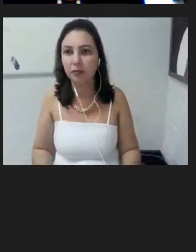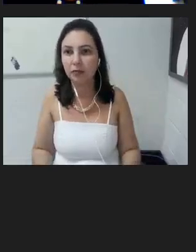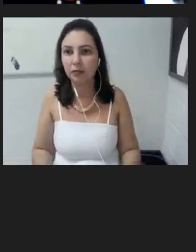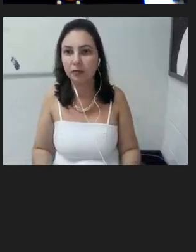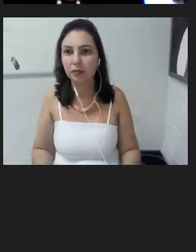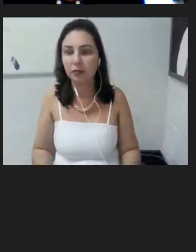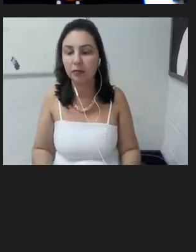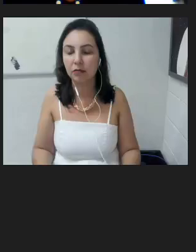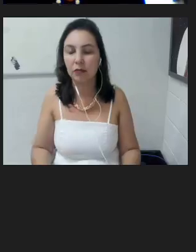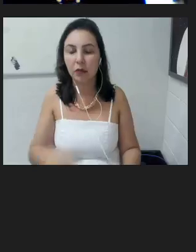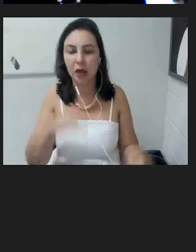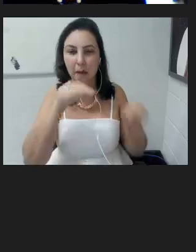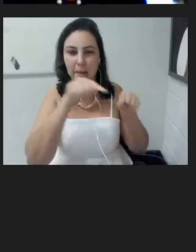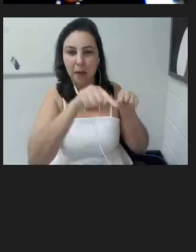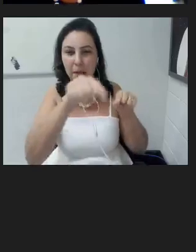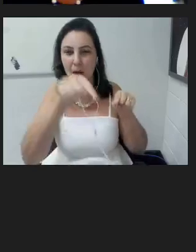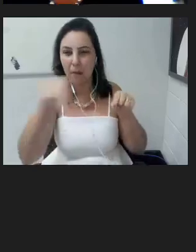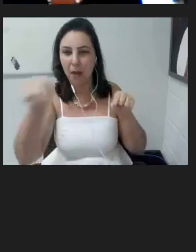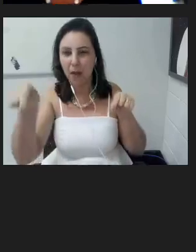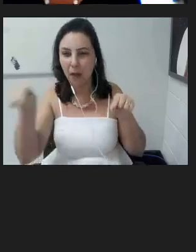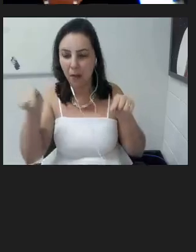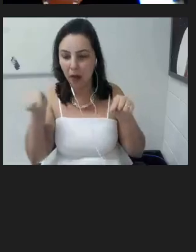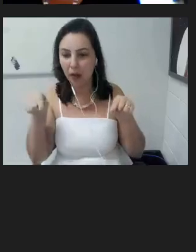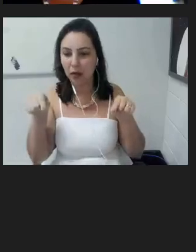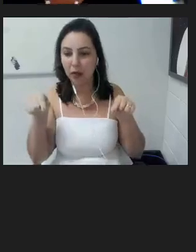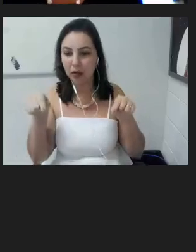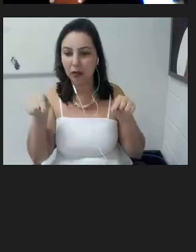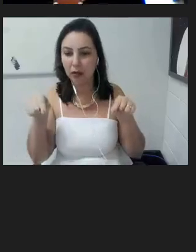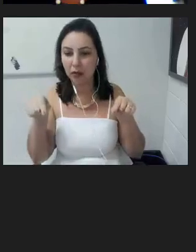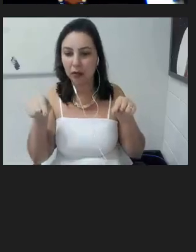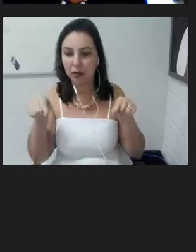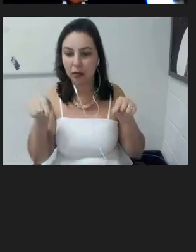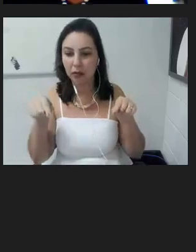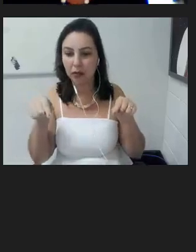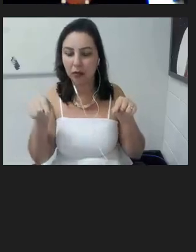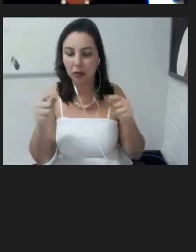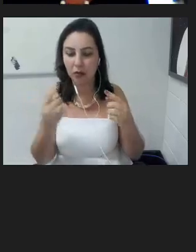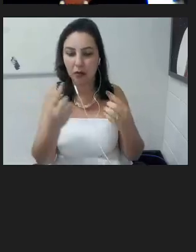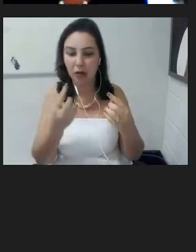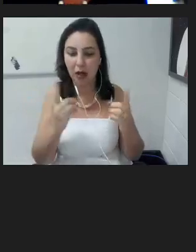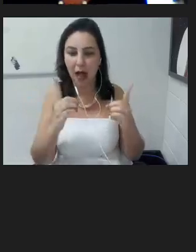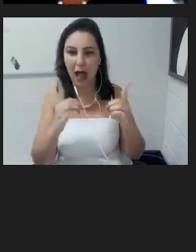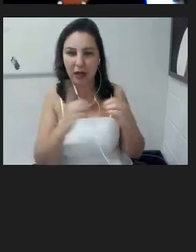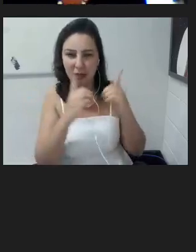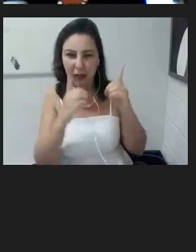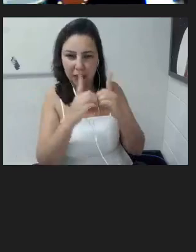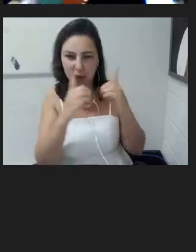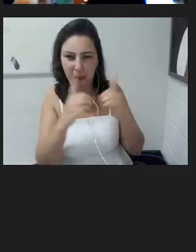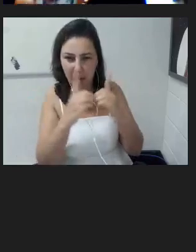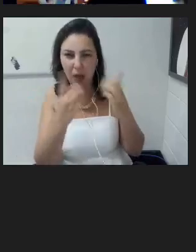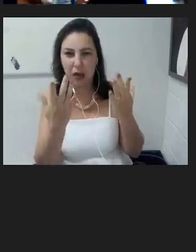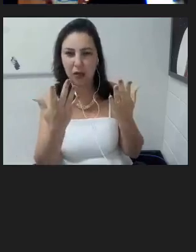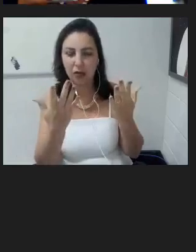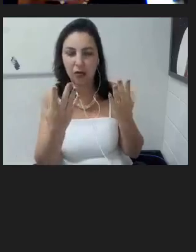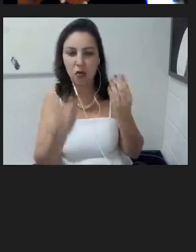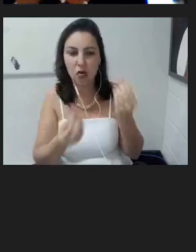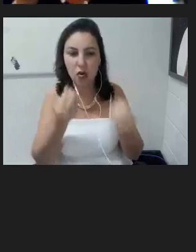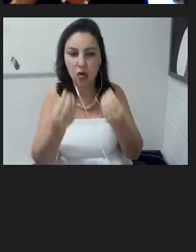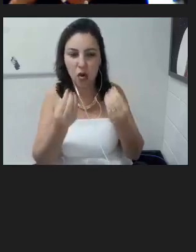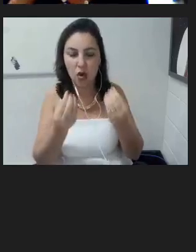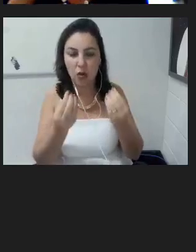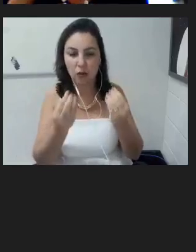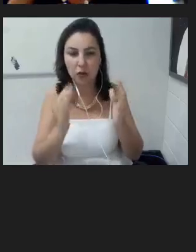campi, né? A gente não dá conta aqui do atendimento, e acho que não é esse o propósito, né? Do atendimento,